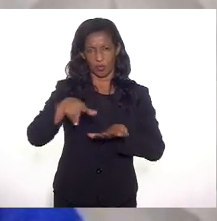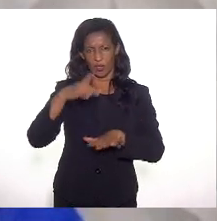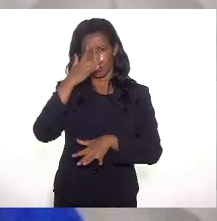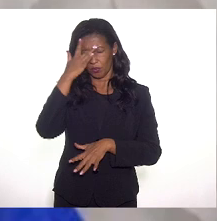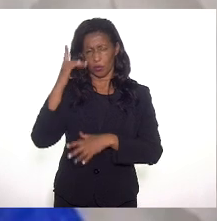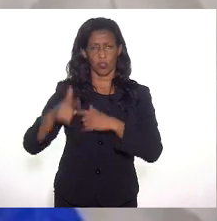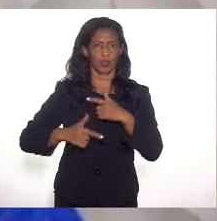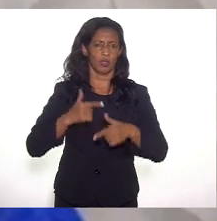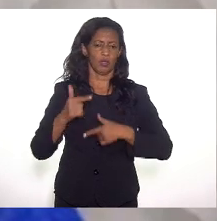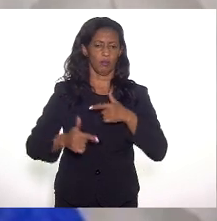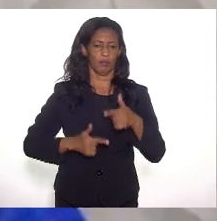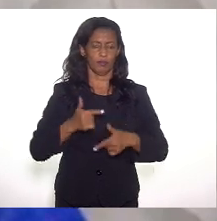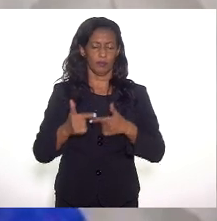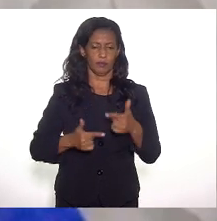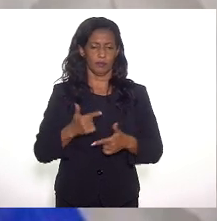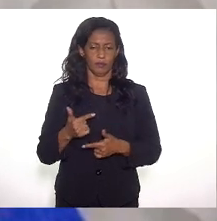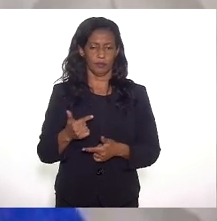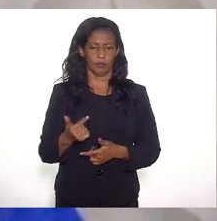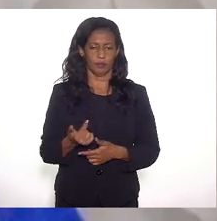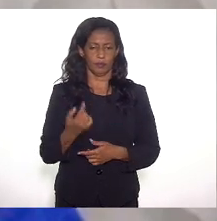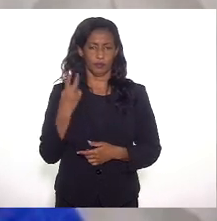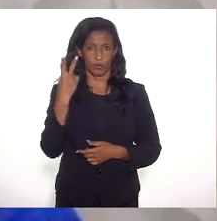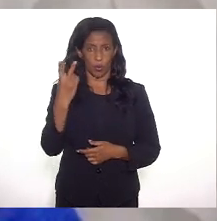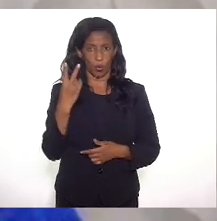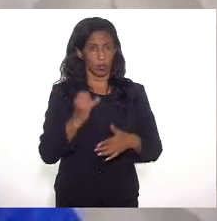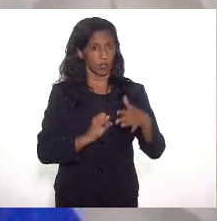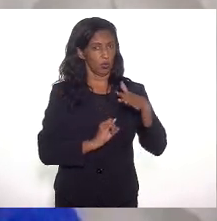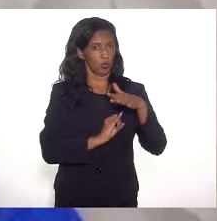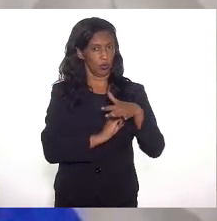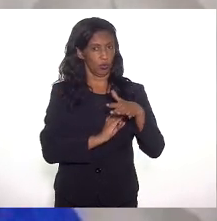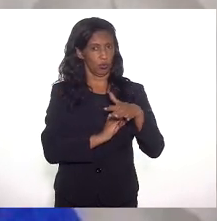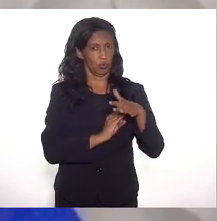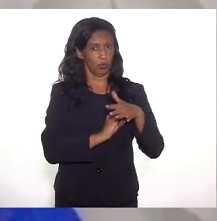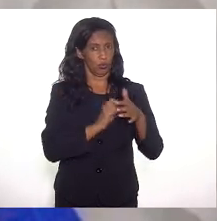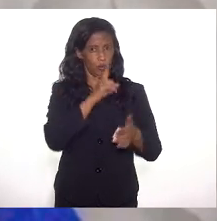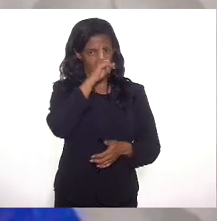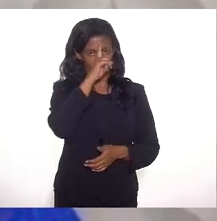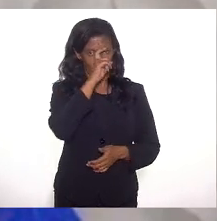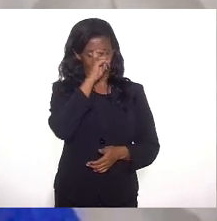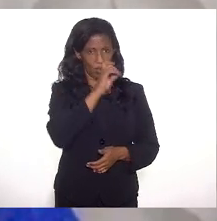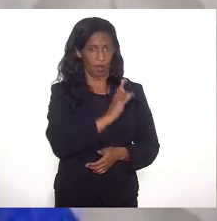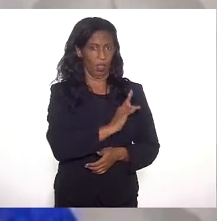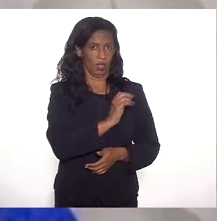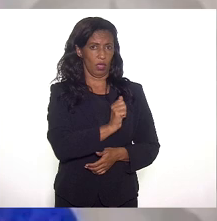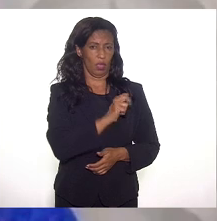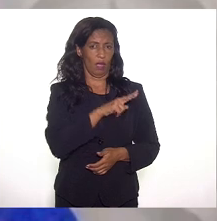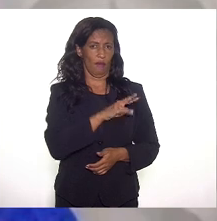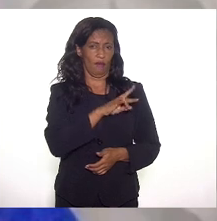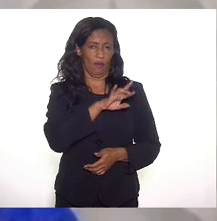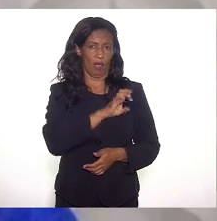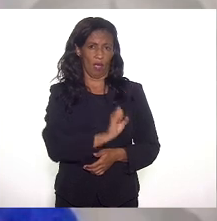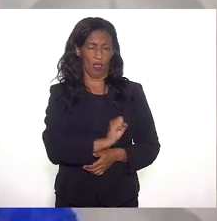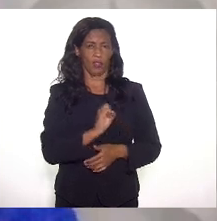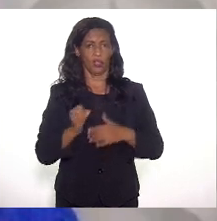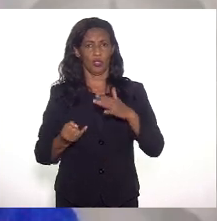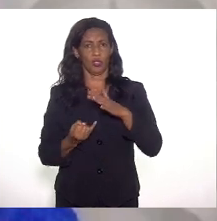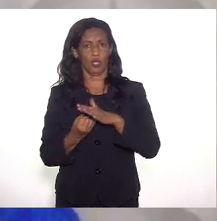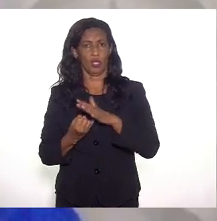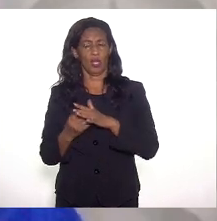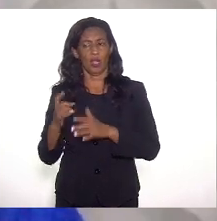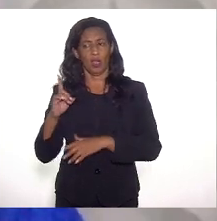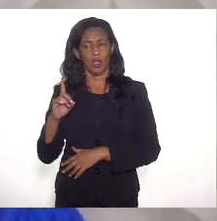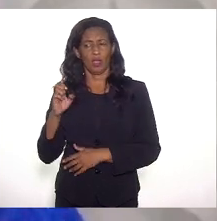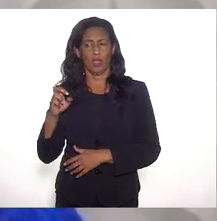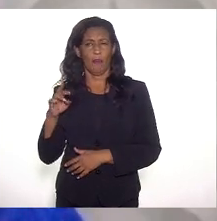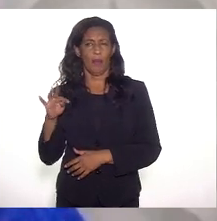que trabalharam em dois institutos, o Hospital Estadual Tavares Macedo, o Instituto Estadual de